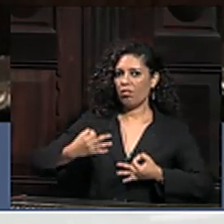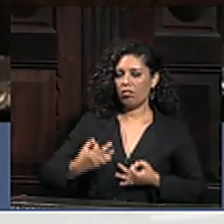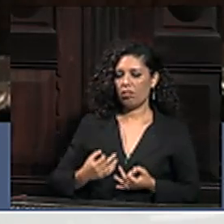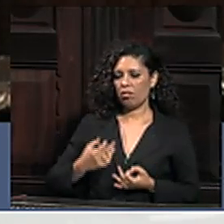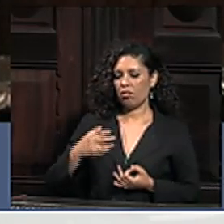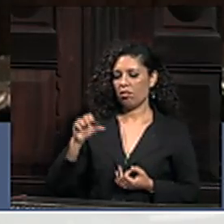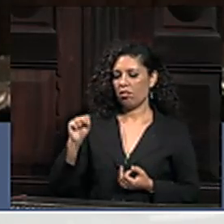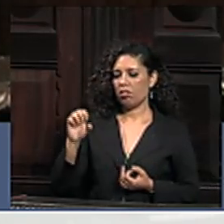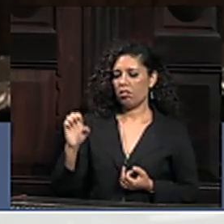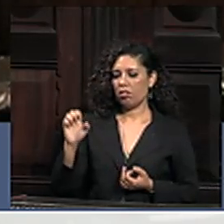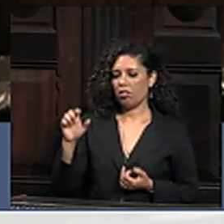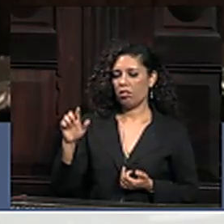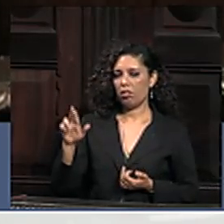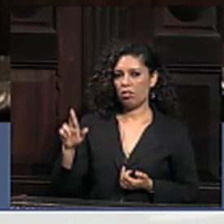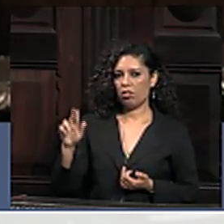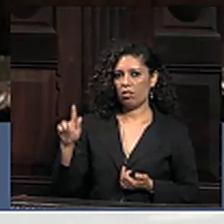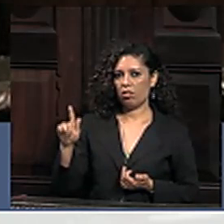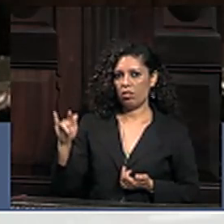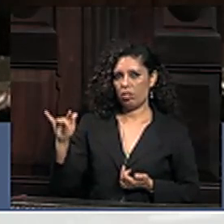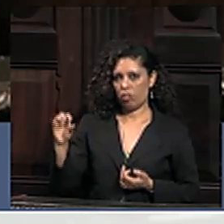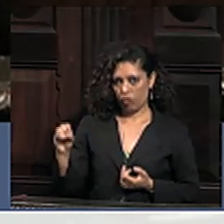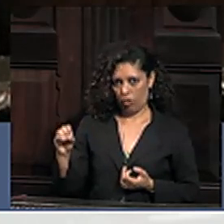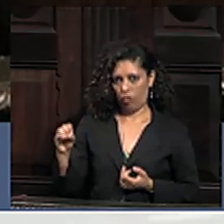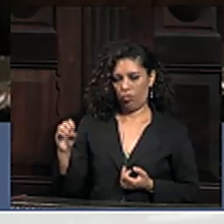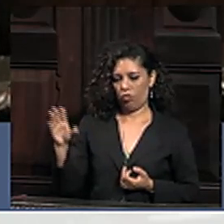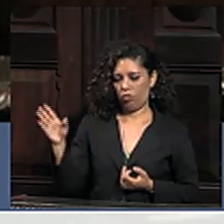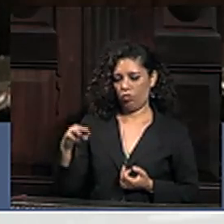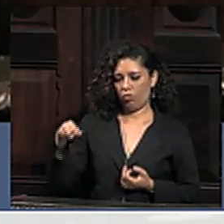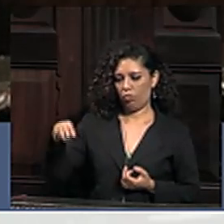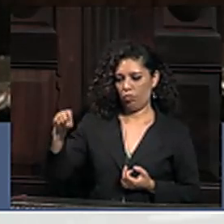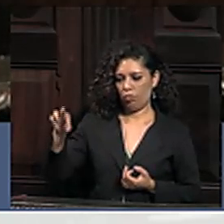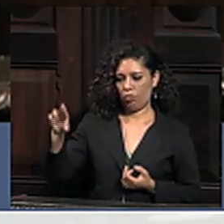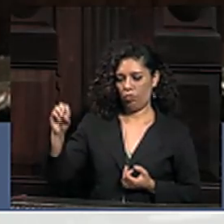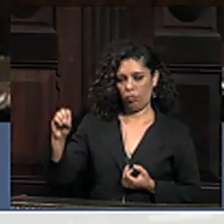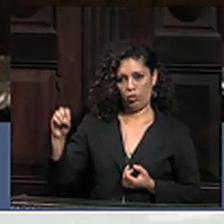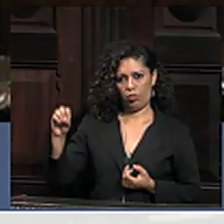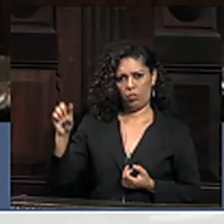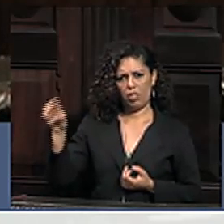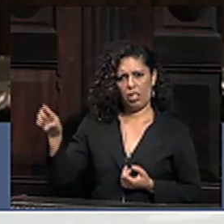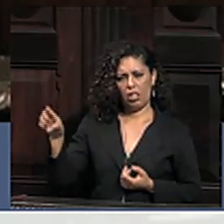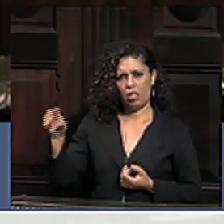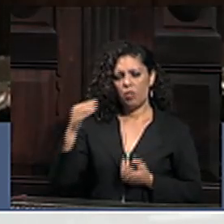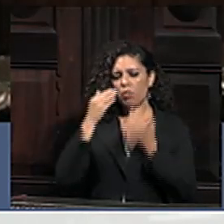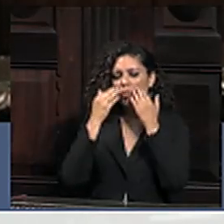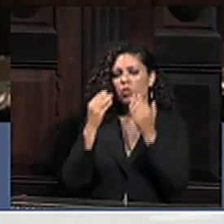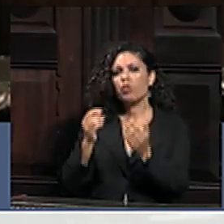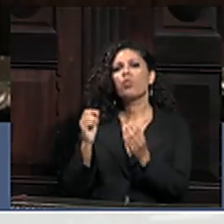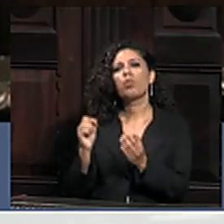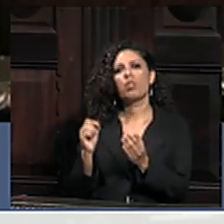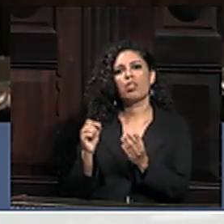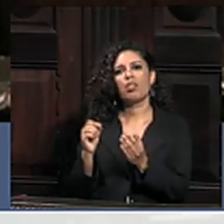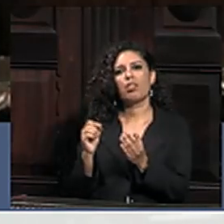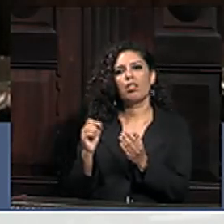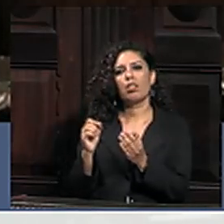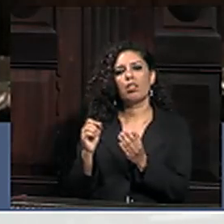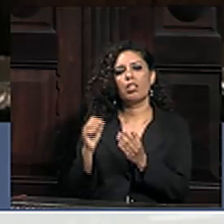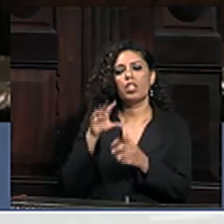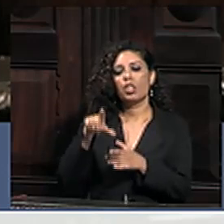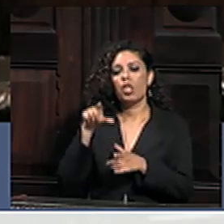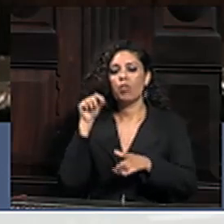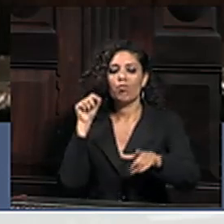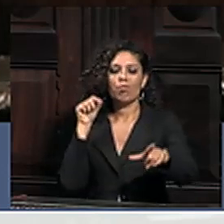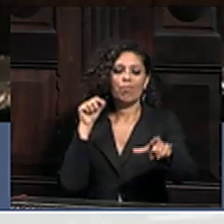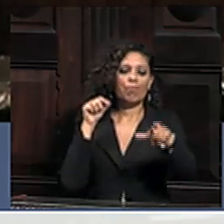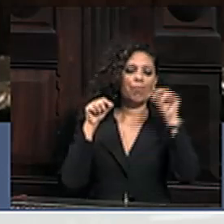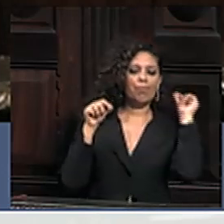seletiva contra um partido e contra uma liderança específica, essa sua atitude, sua ação,